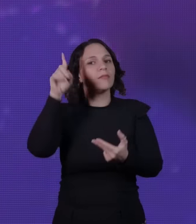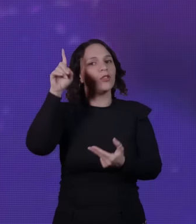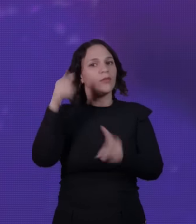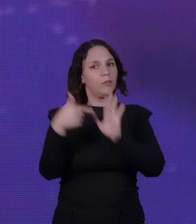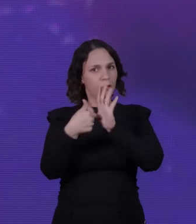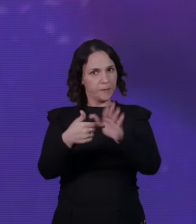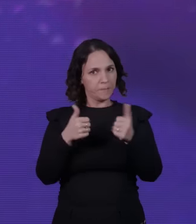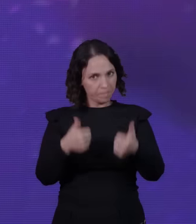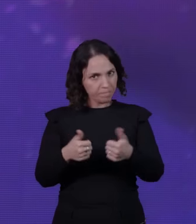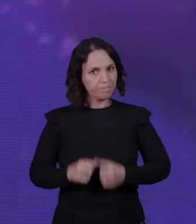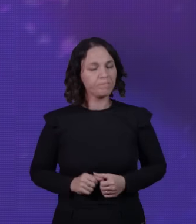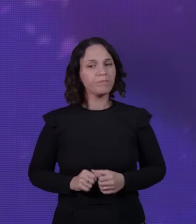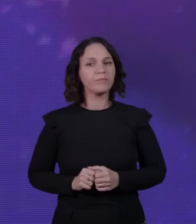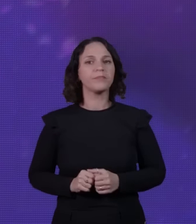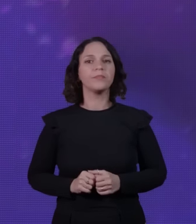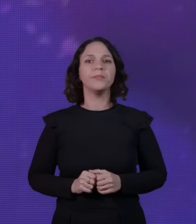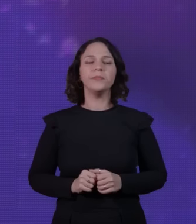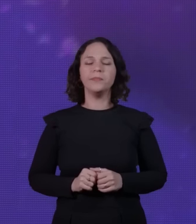para vocês.